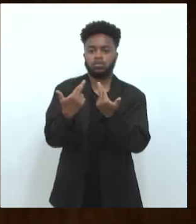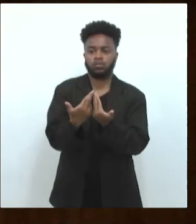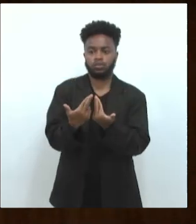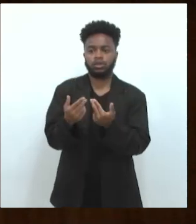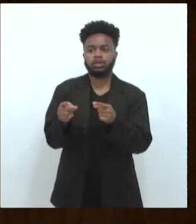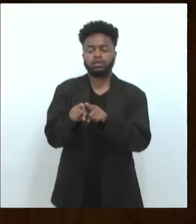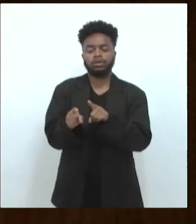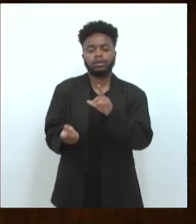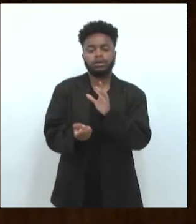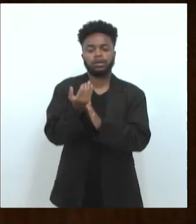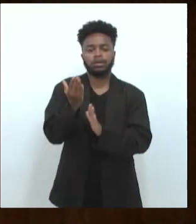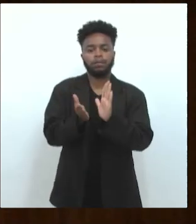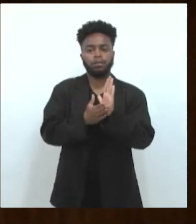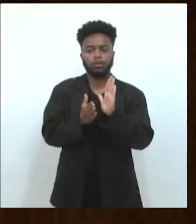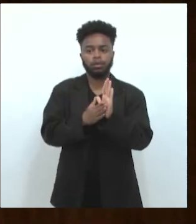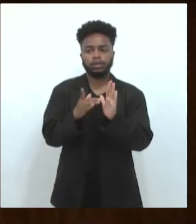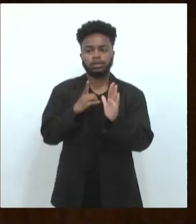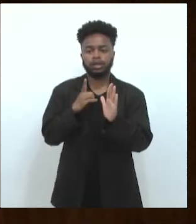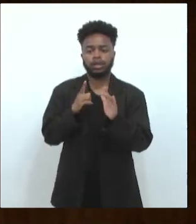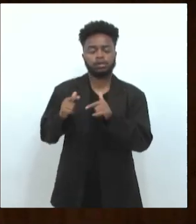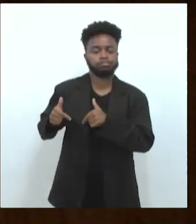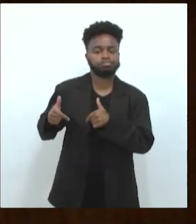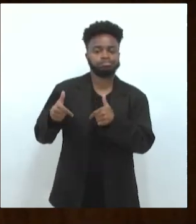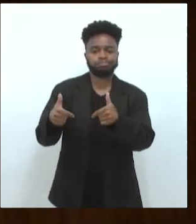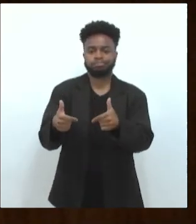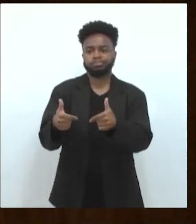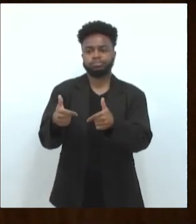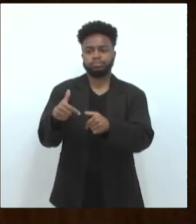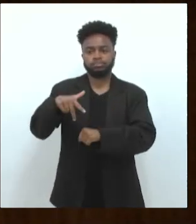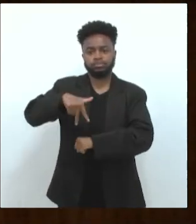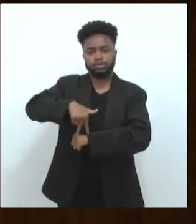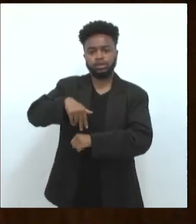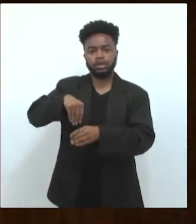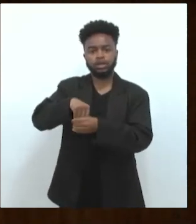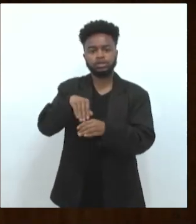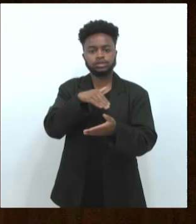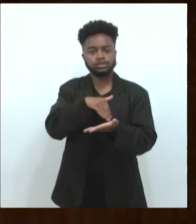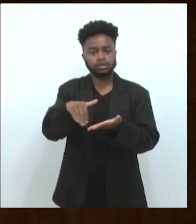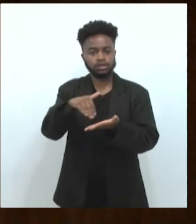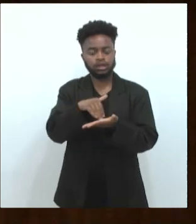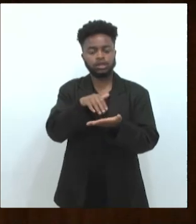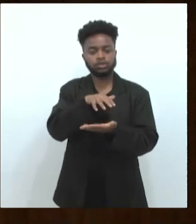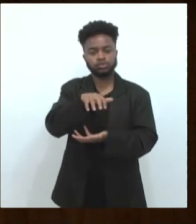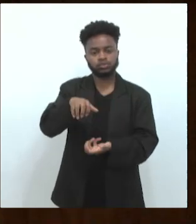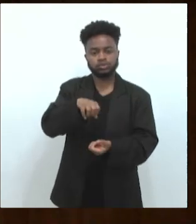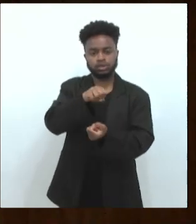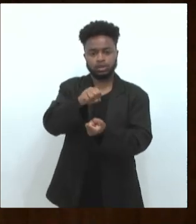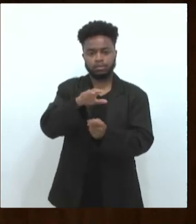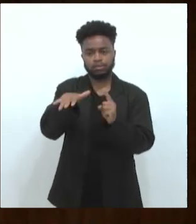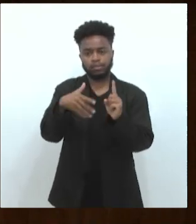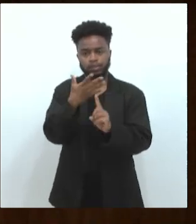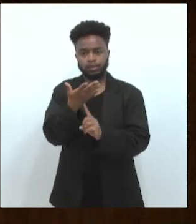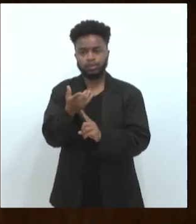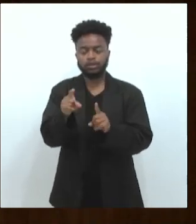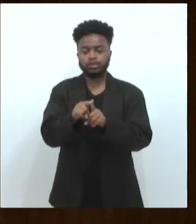coloca proposições, tem voz ativa dentro da Secretaria de Ambiente e Sustentabilidade, dentro do INEA. Votei,